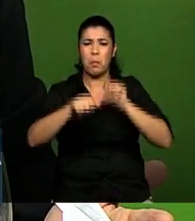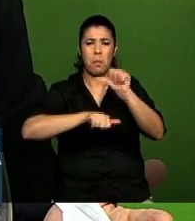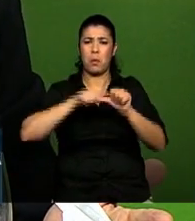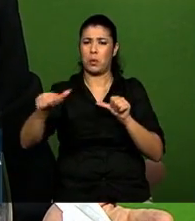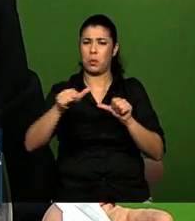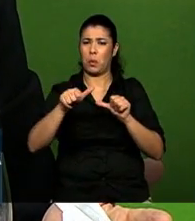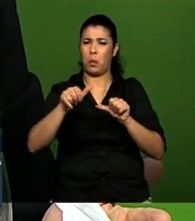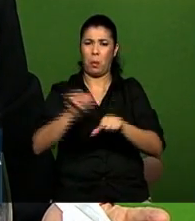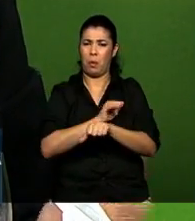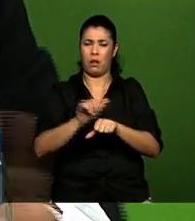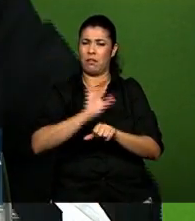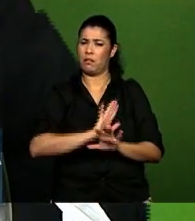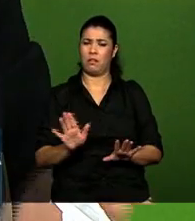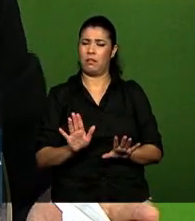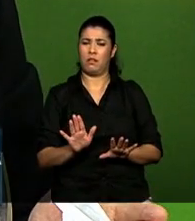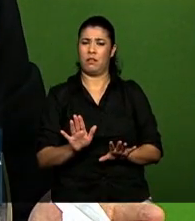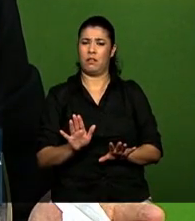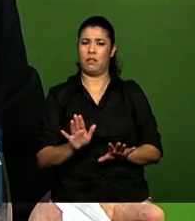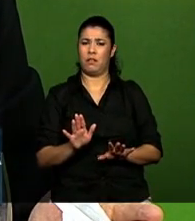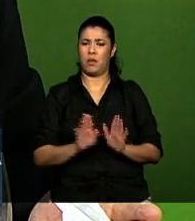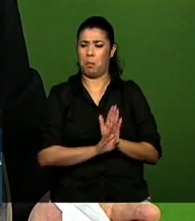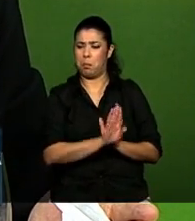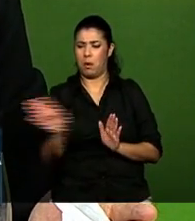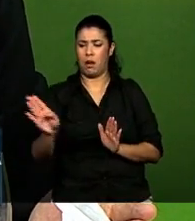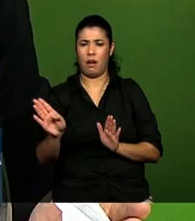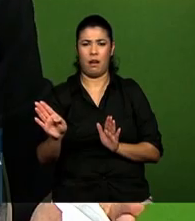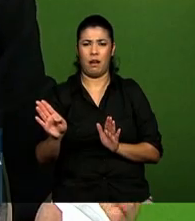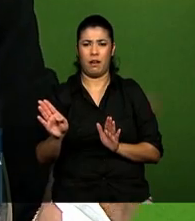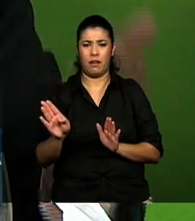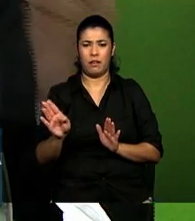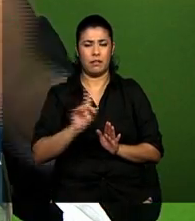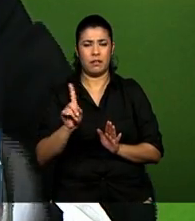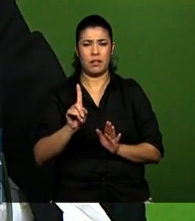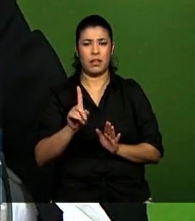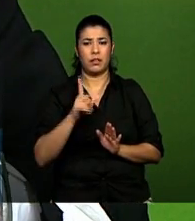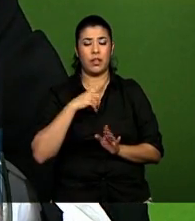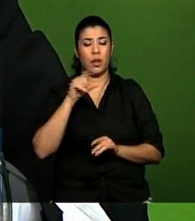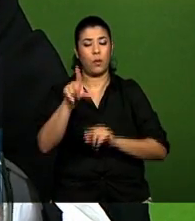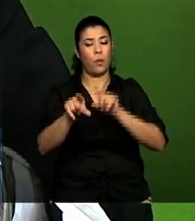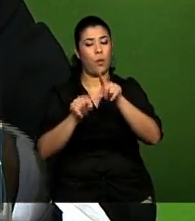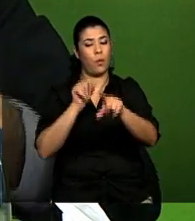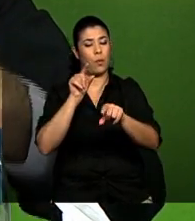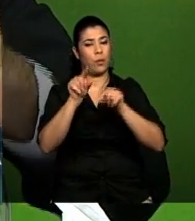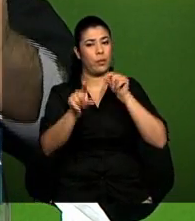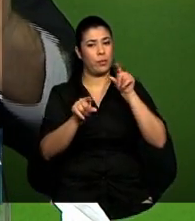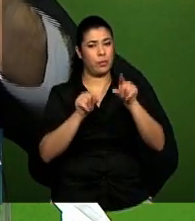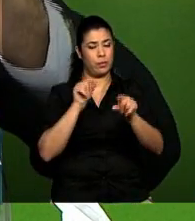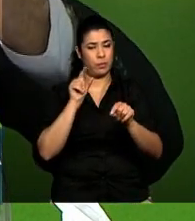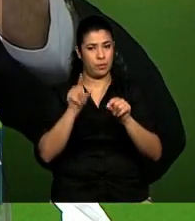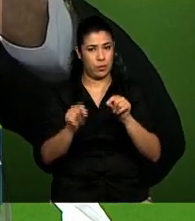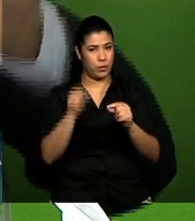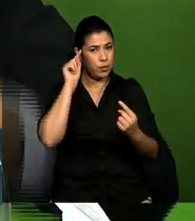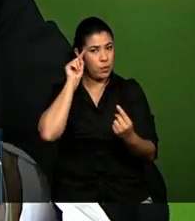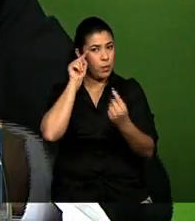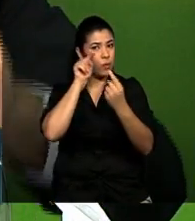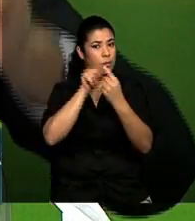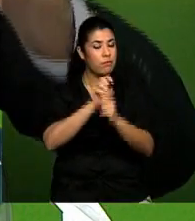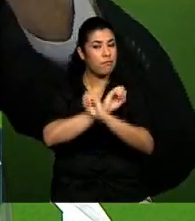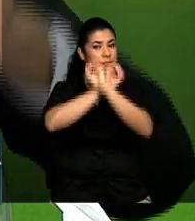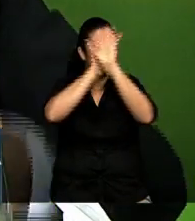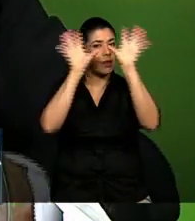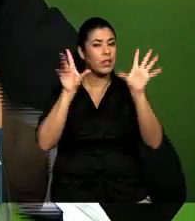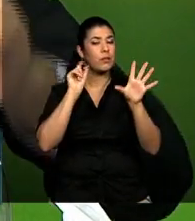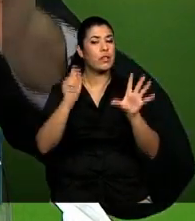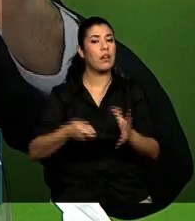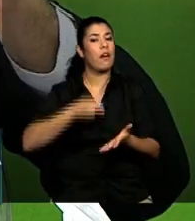alteração de estratégia não há Gu nada há opções com objetivo Claro de